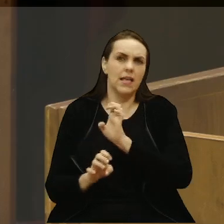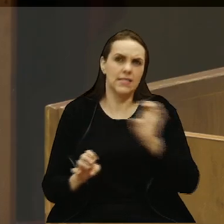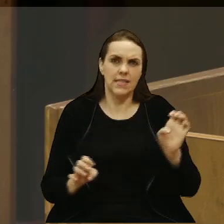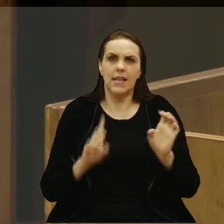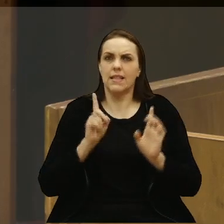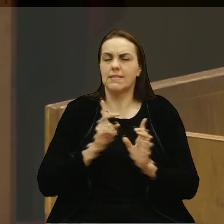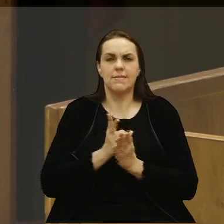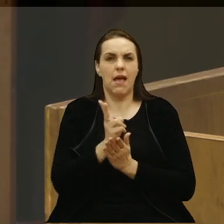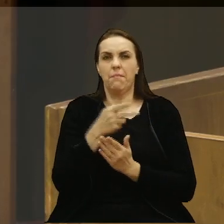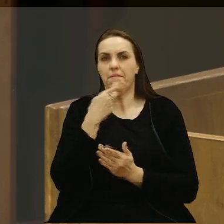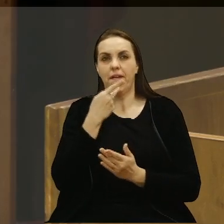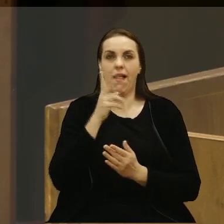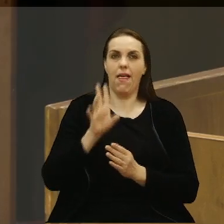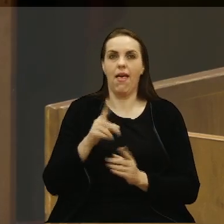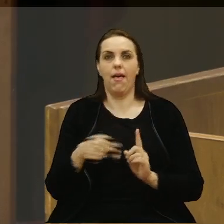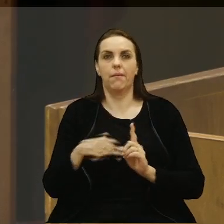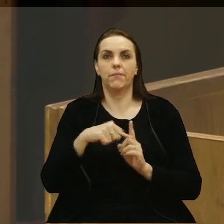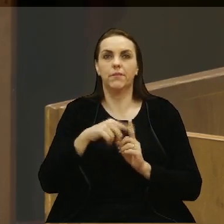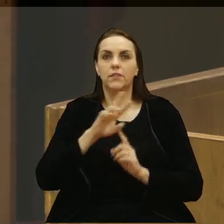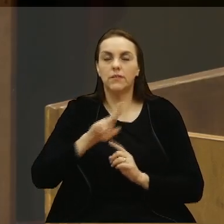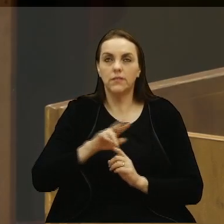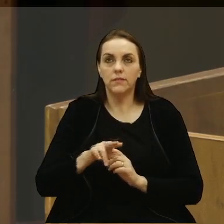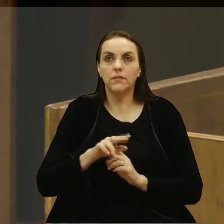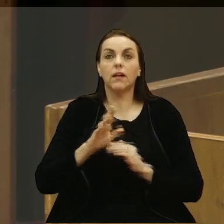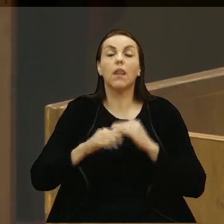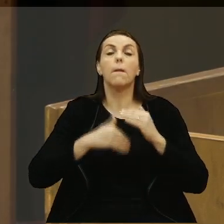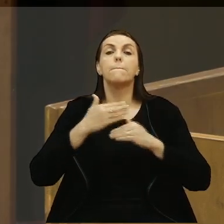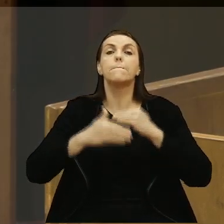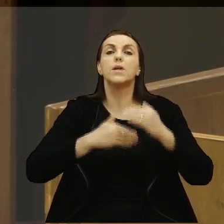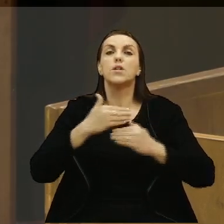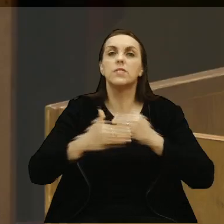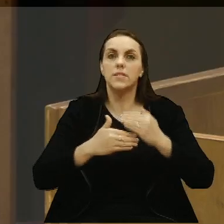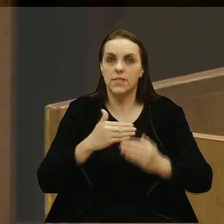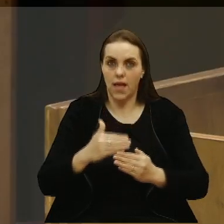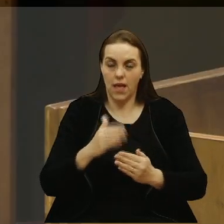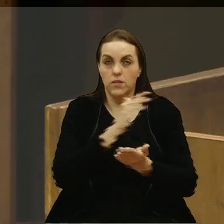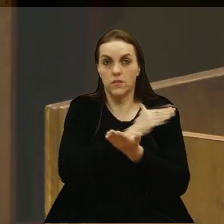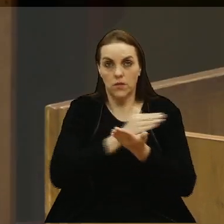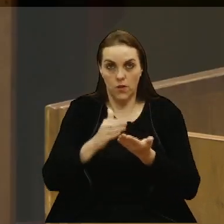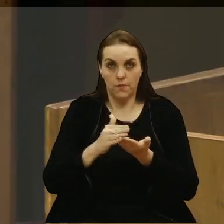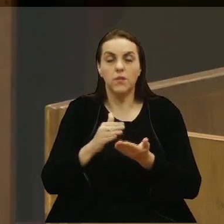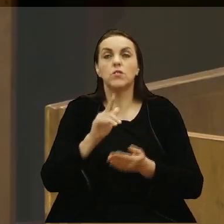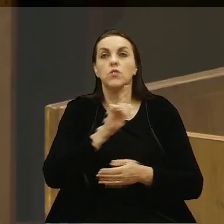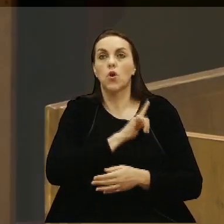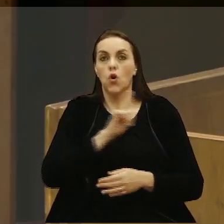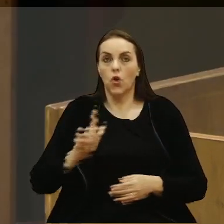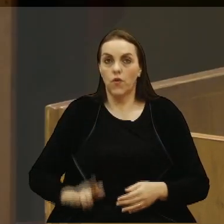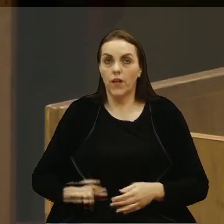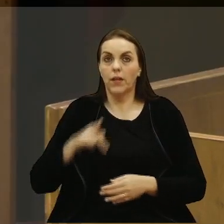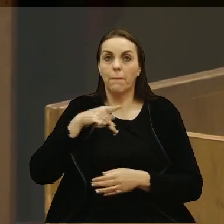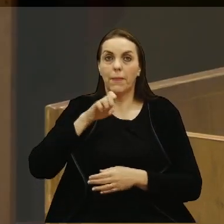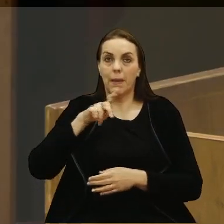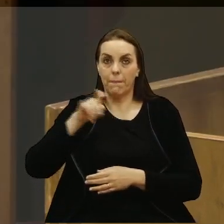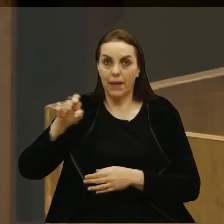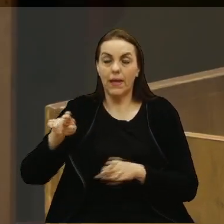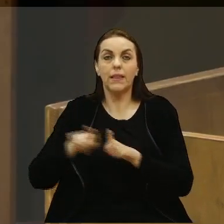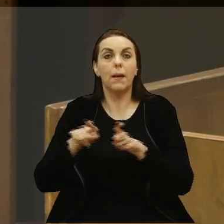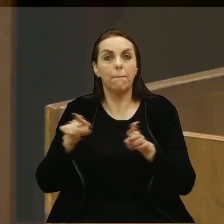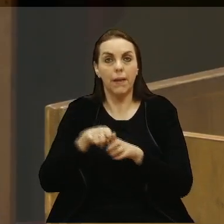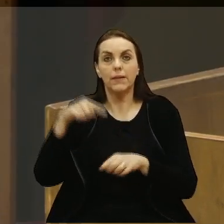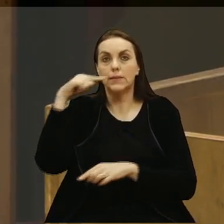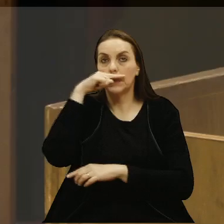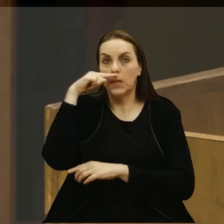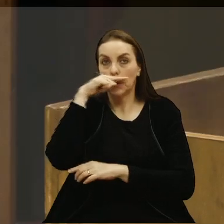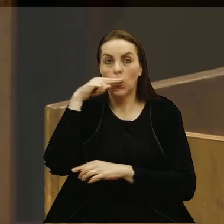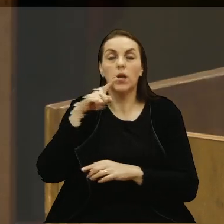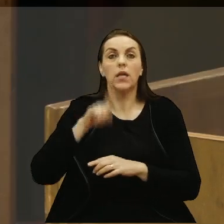né? Foi um processo que iniciou lá no governo do Pepe, mas a época do governo Sartori. Eu lembro das